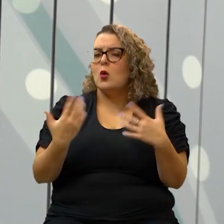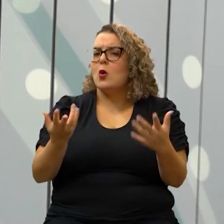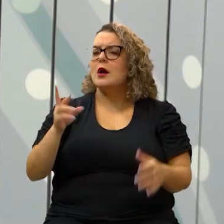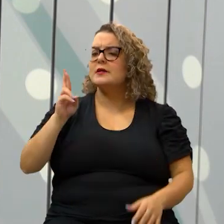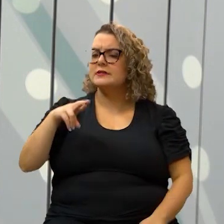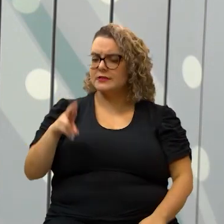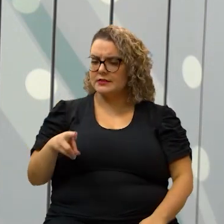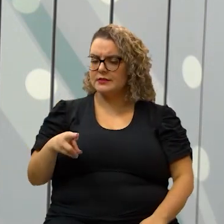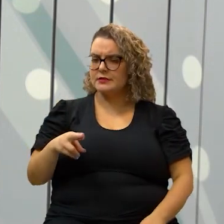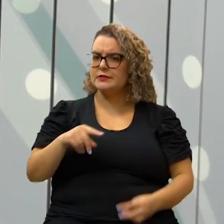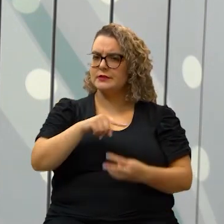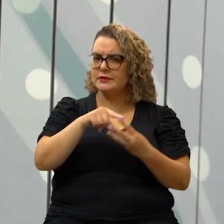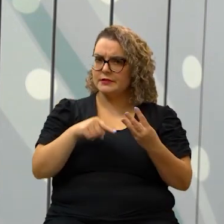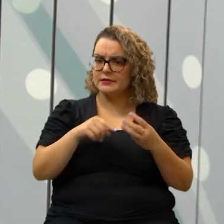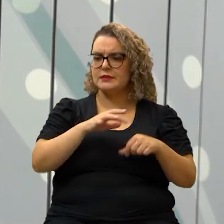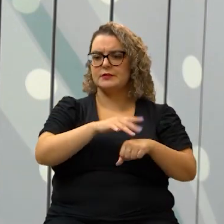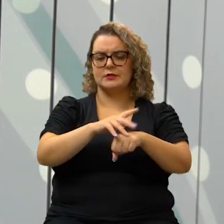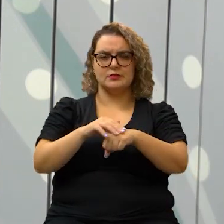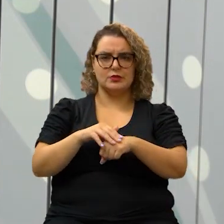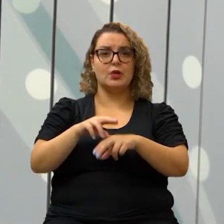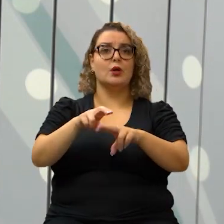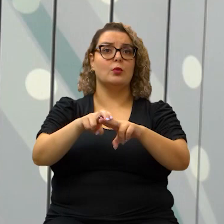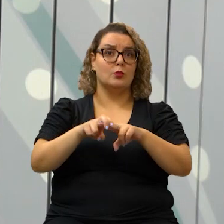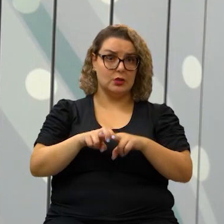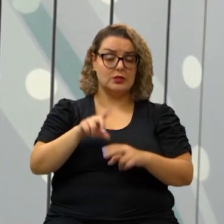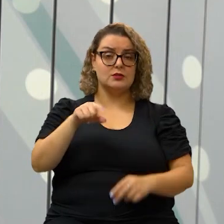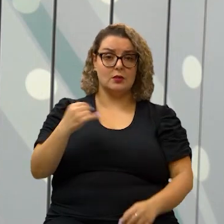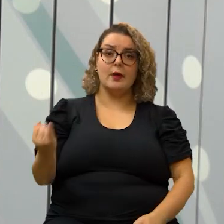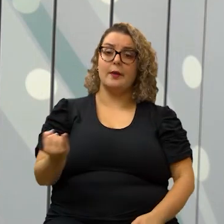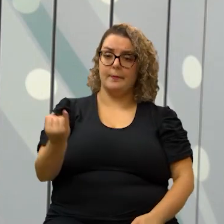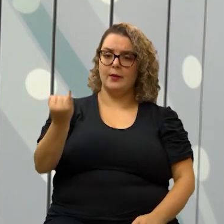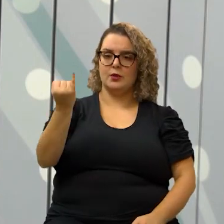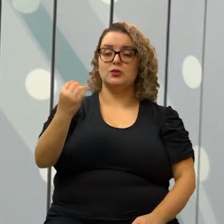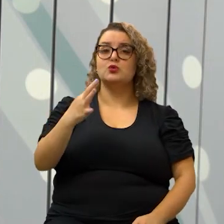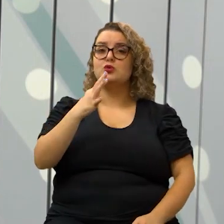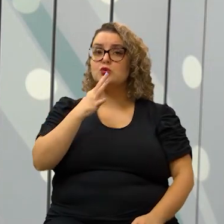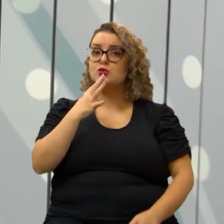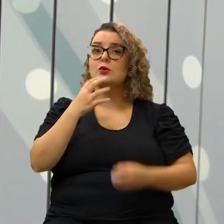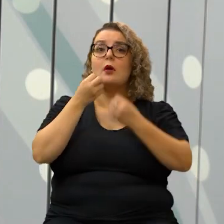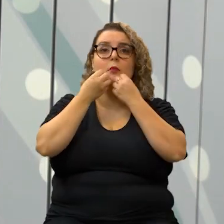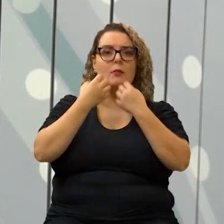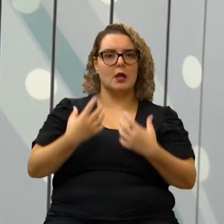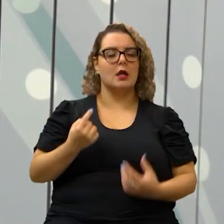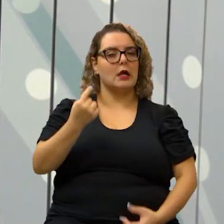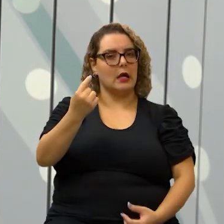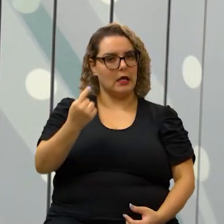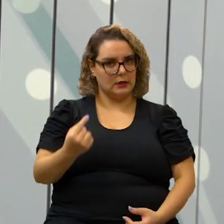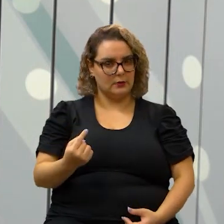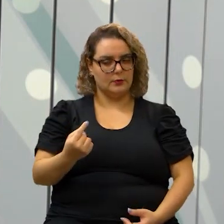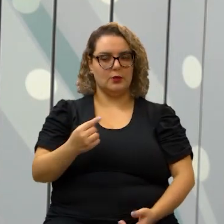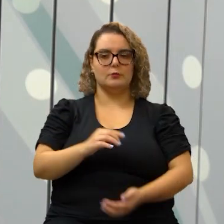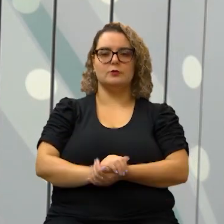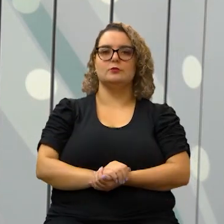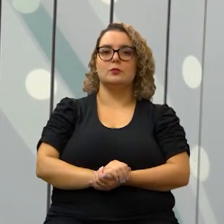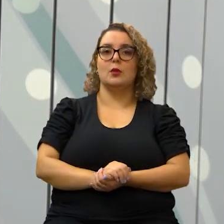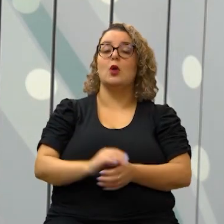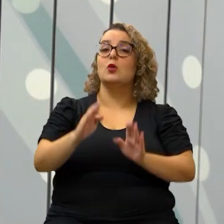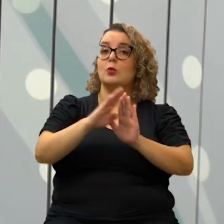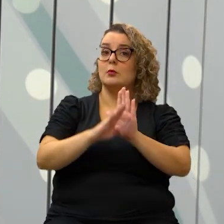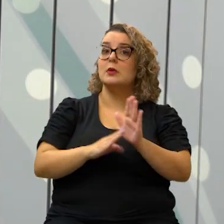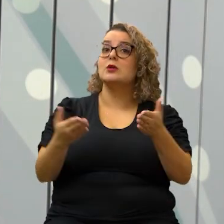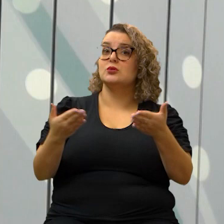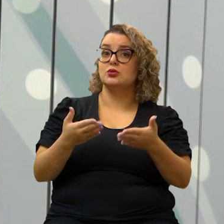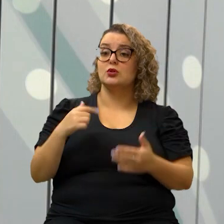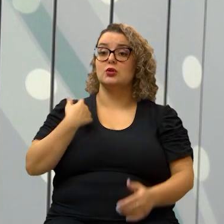quais são as causas dessas 3 doenças e por isso é tão importante conhecer bem cada uma delas. No quadro